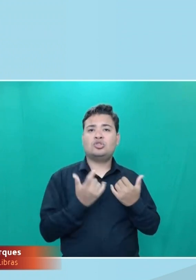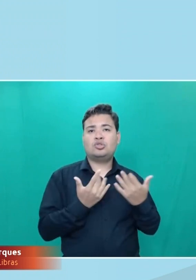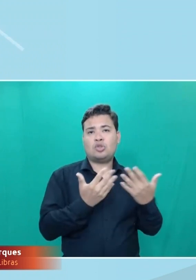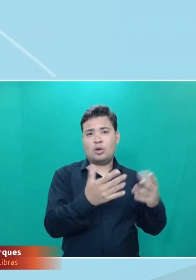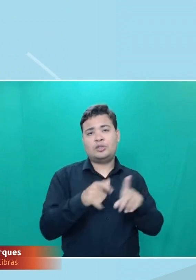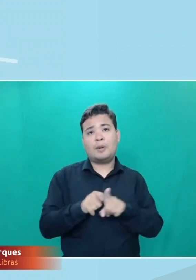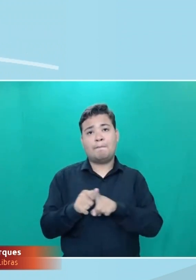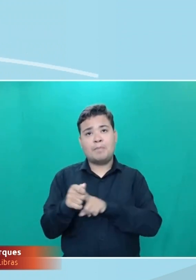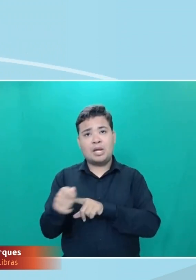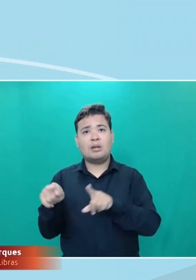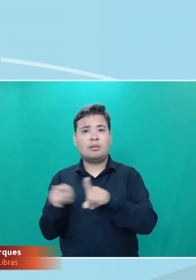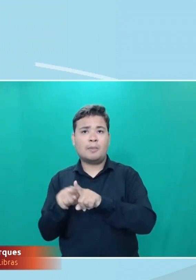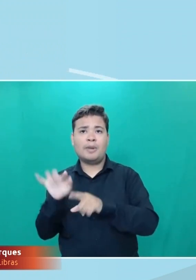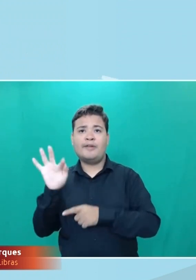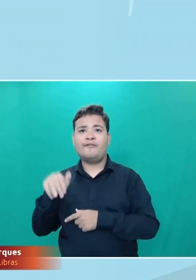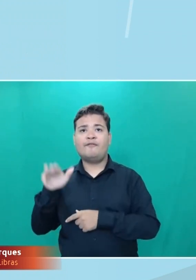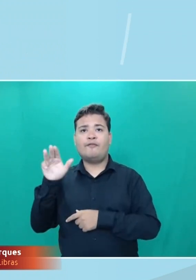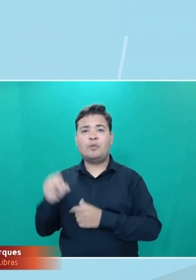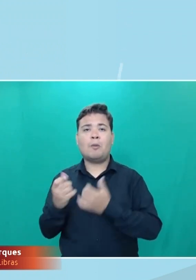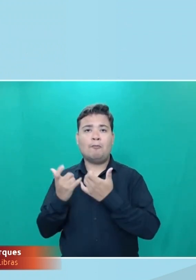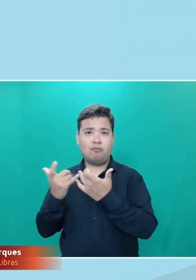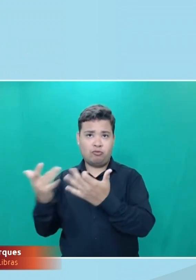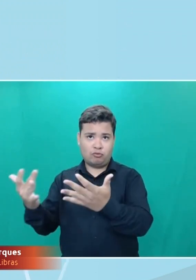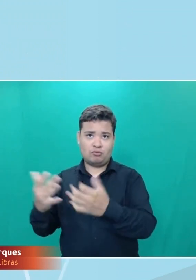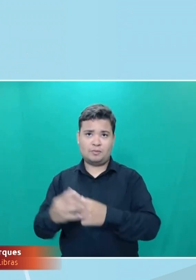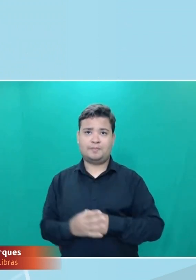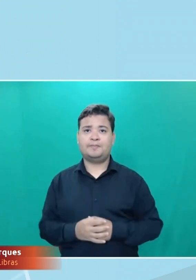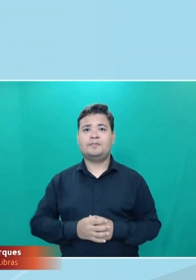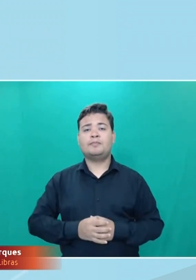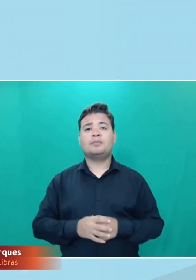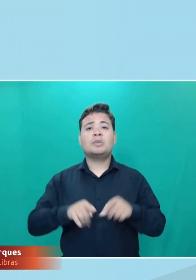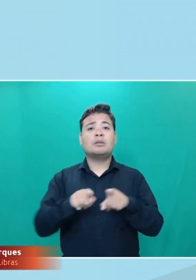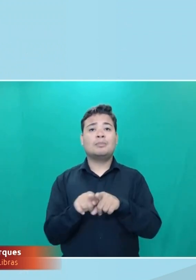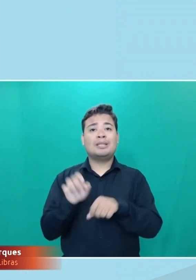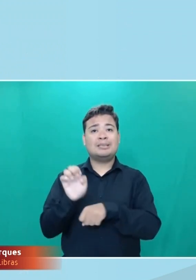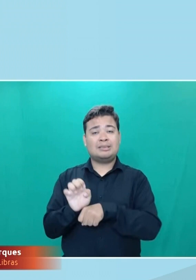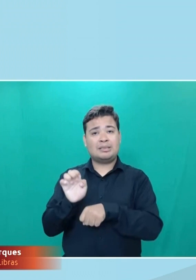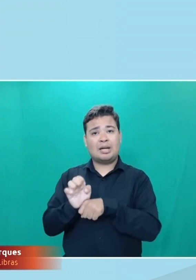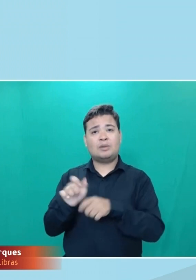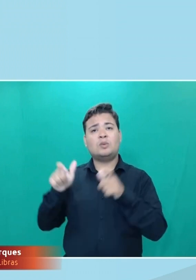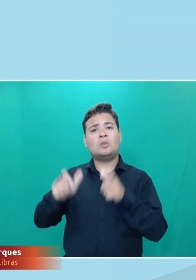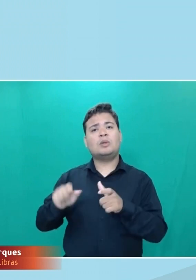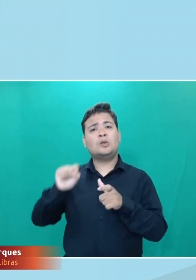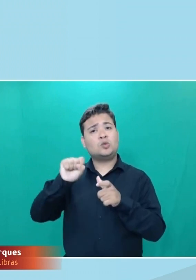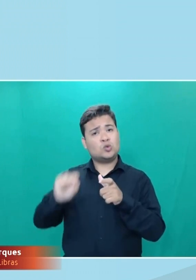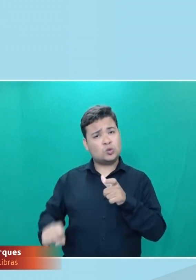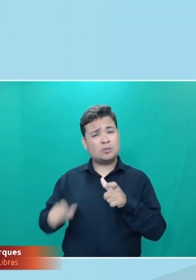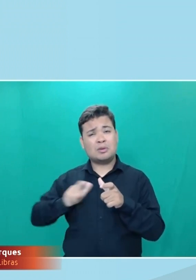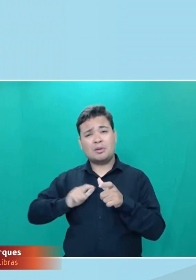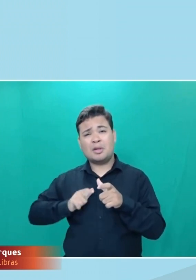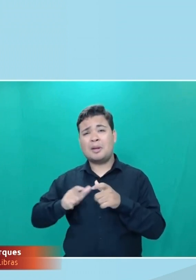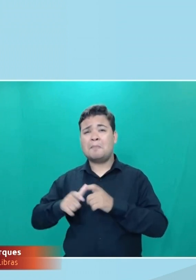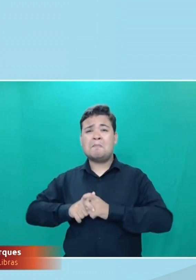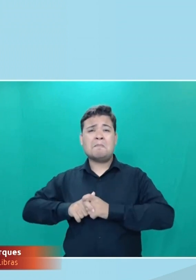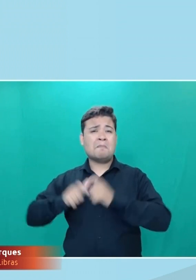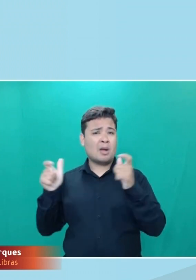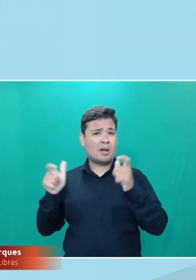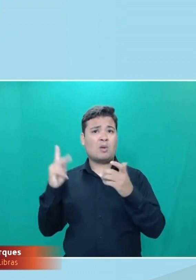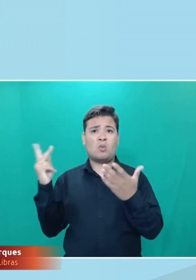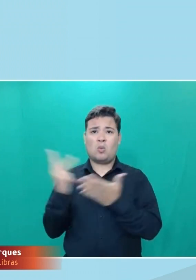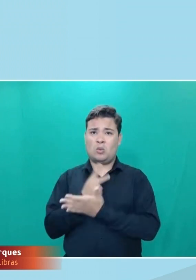e fumo. Os dados também mostram que os estados da região sul concentraram a maioria das